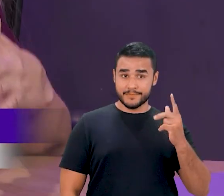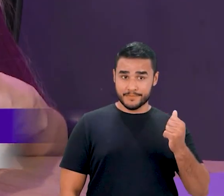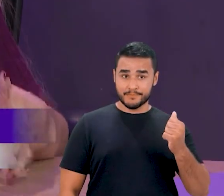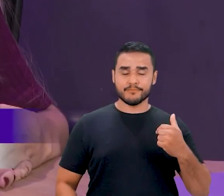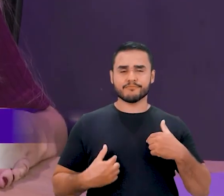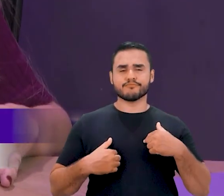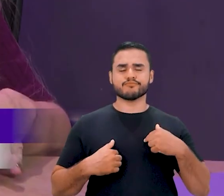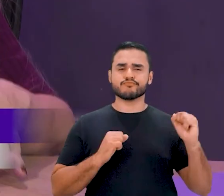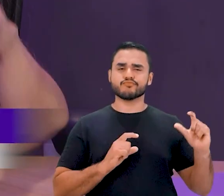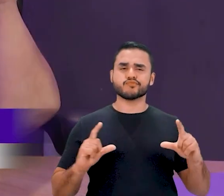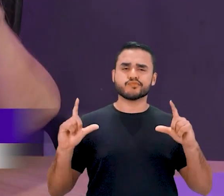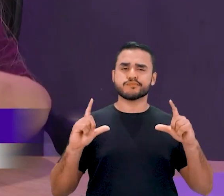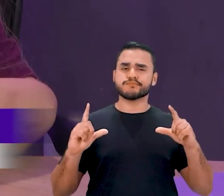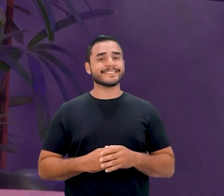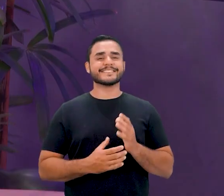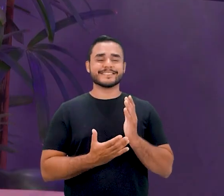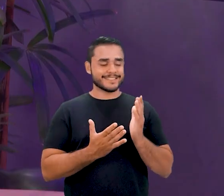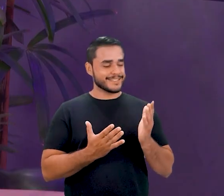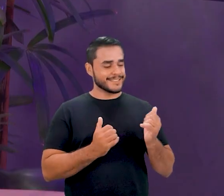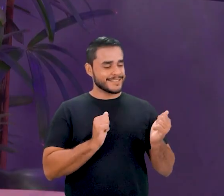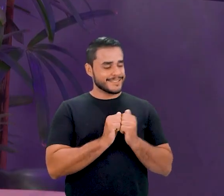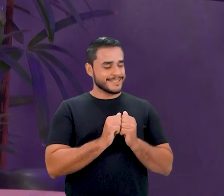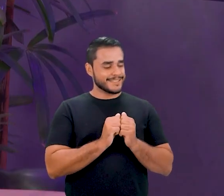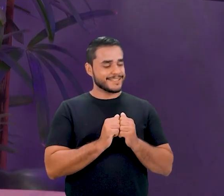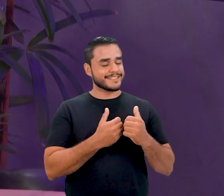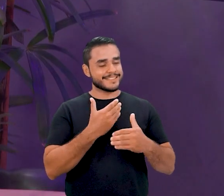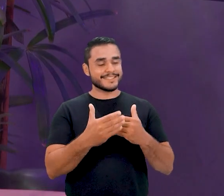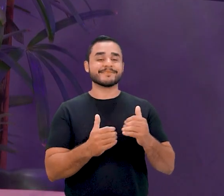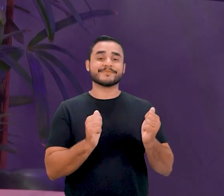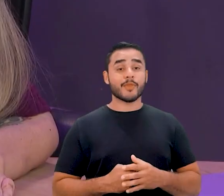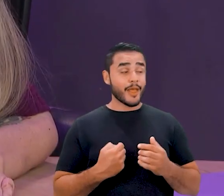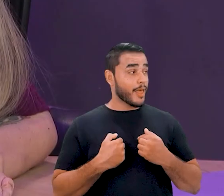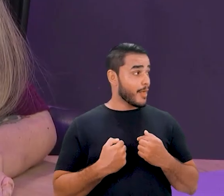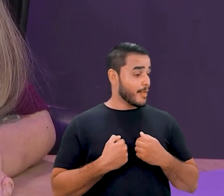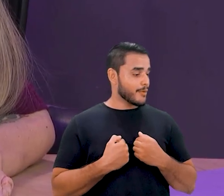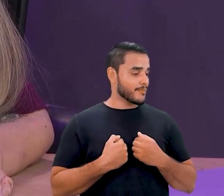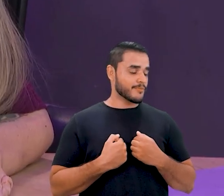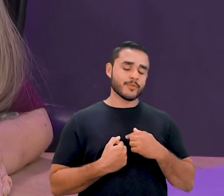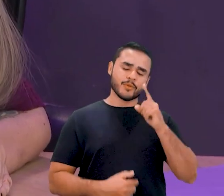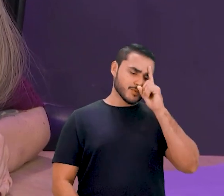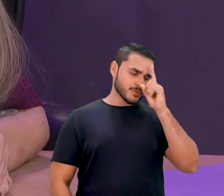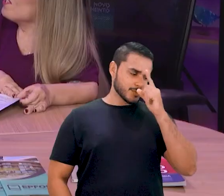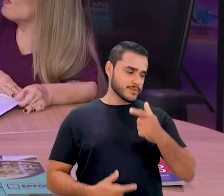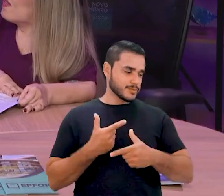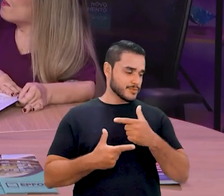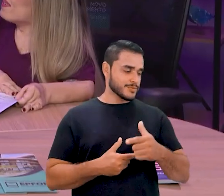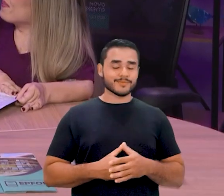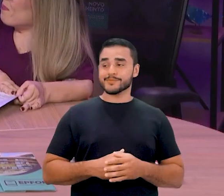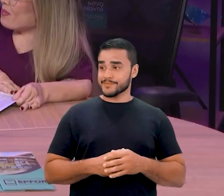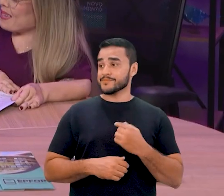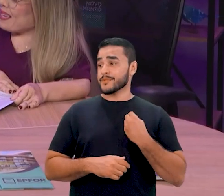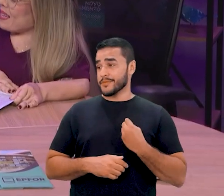força, propósito e transformação. Mulheres que ocupam espaços, constroem pontes e deixam